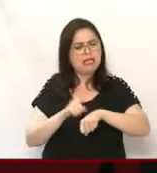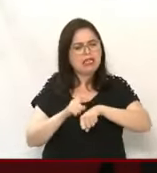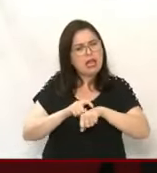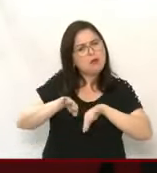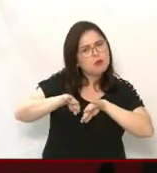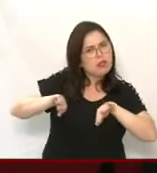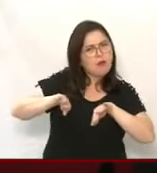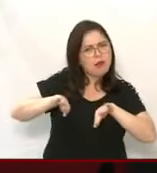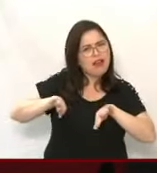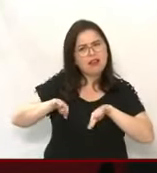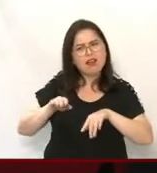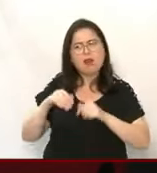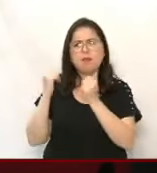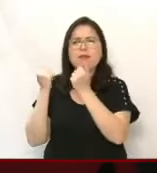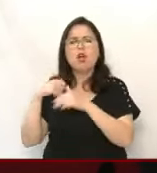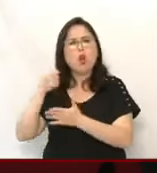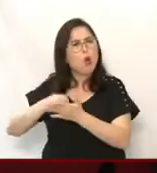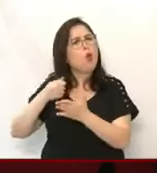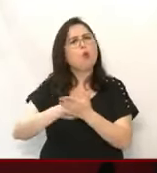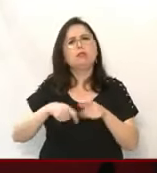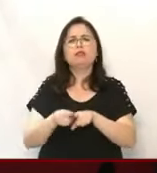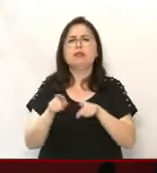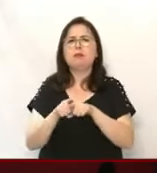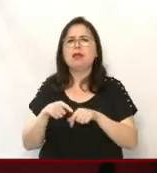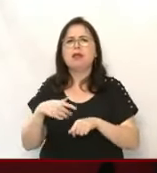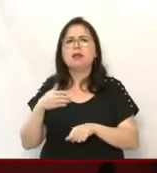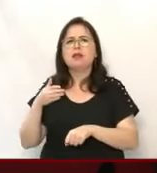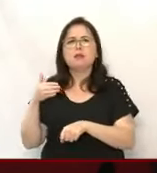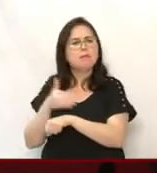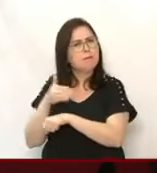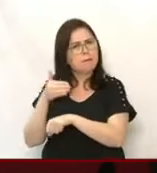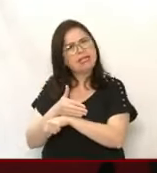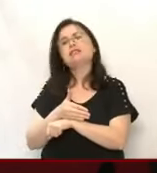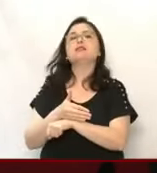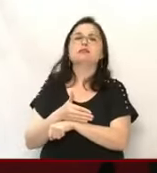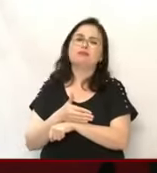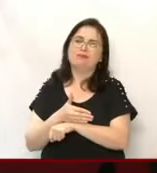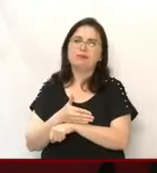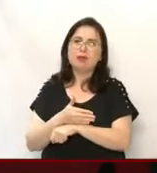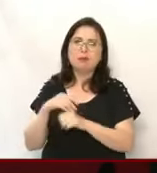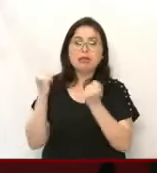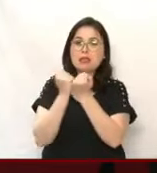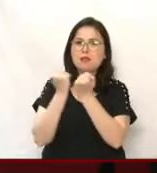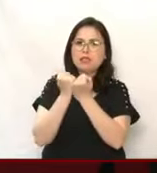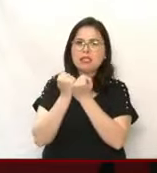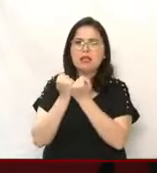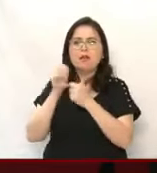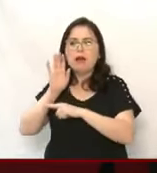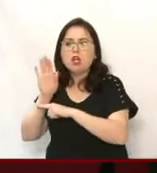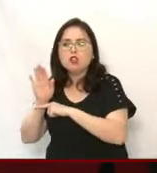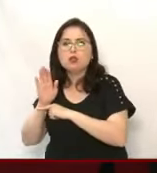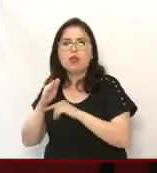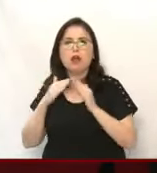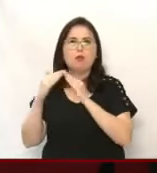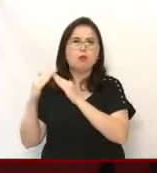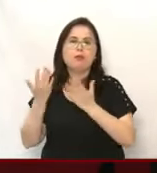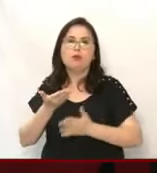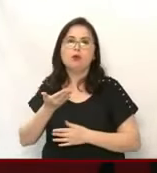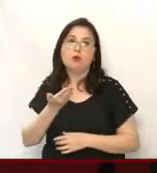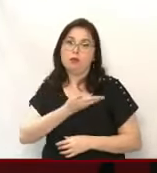tempo a lutar por outros. Aos sindicatos parceiros que nós não temos a oportunidade de ter aqui hoje, já